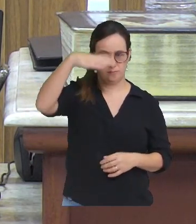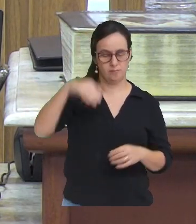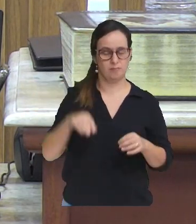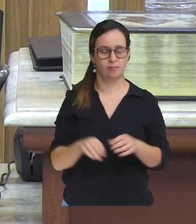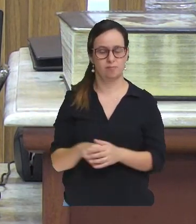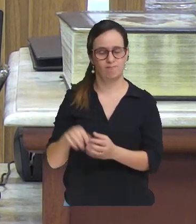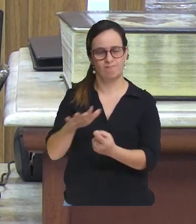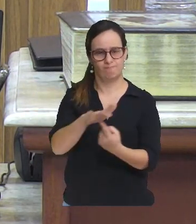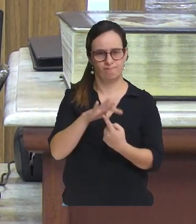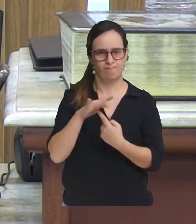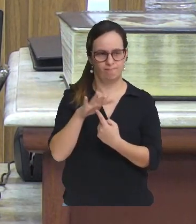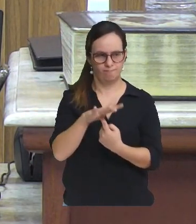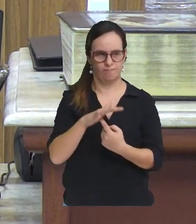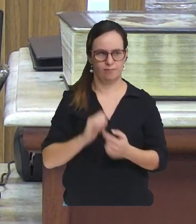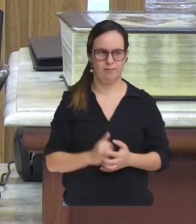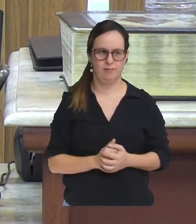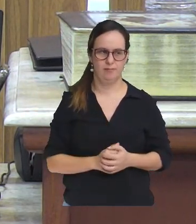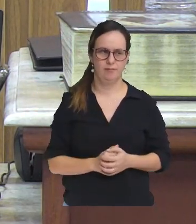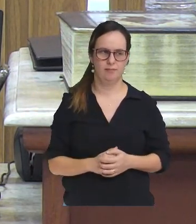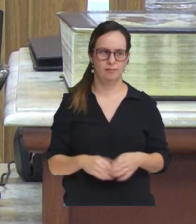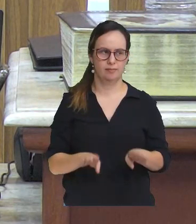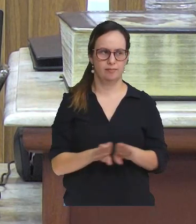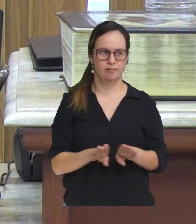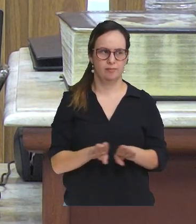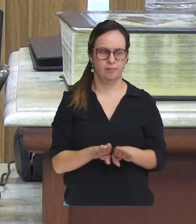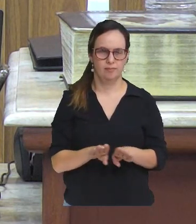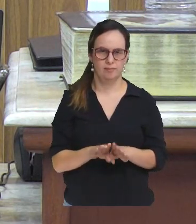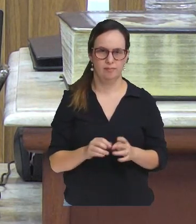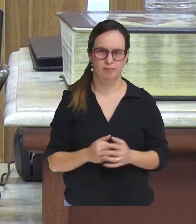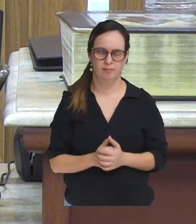E também tem a questão da impermeabilização